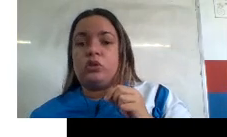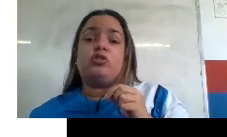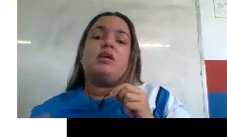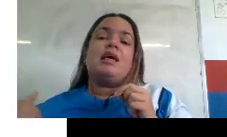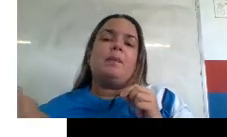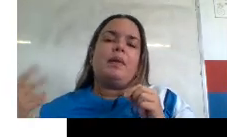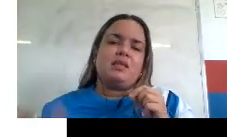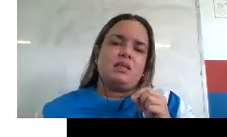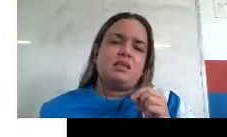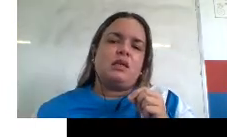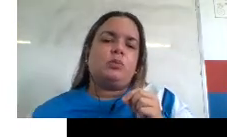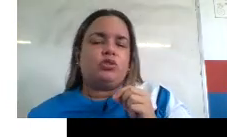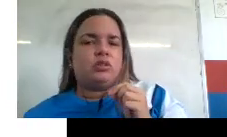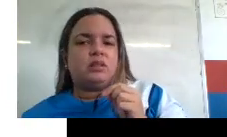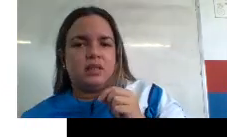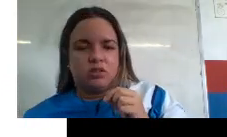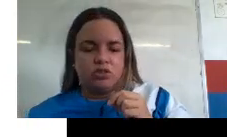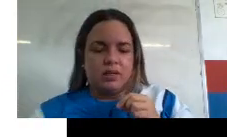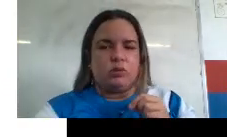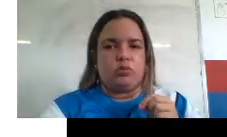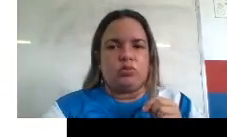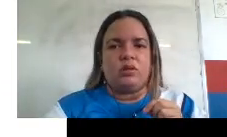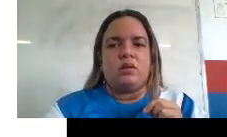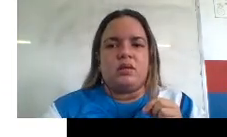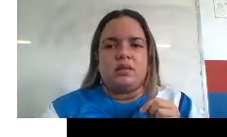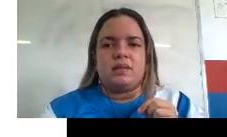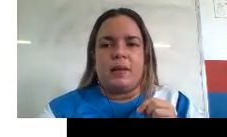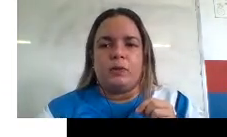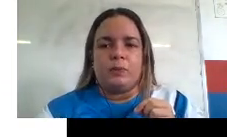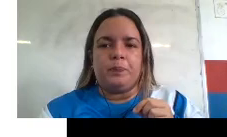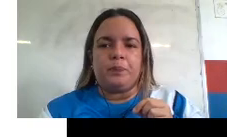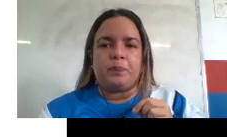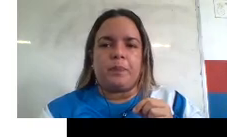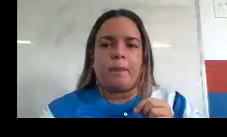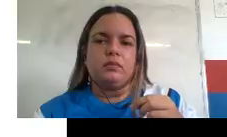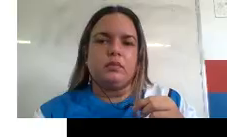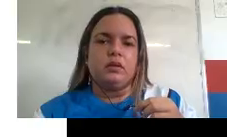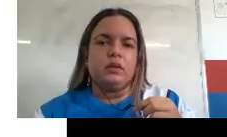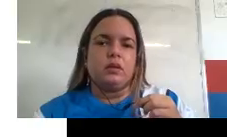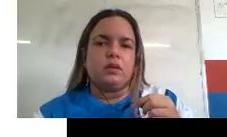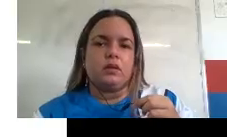todos nós precisamos desses direitos, certo?